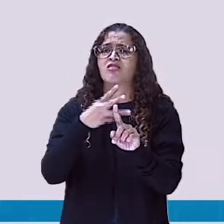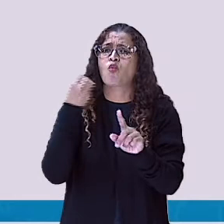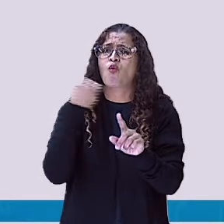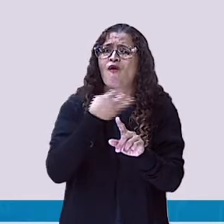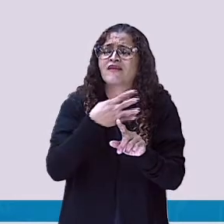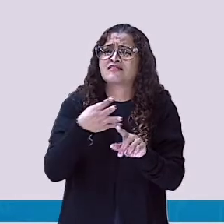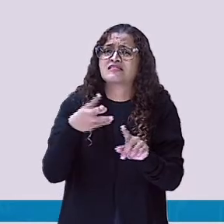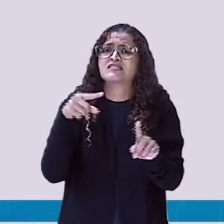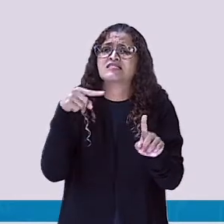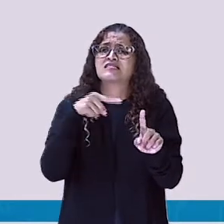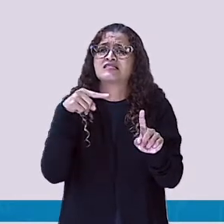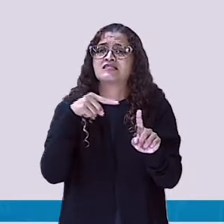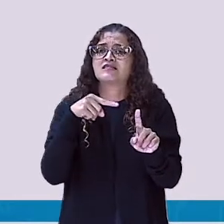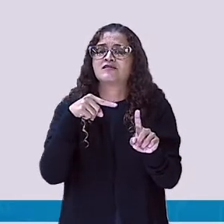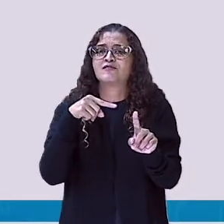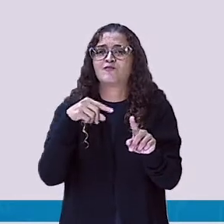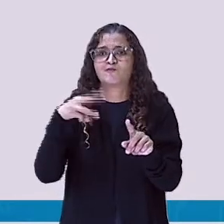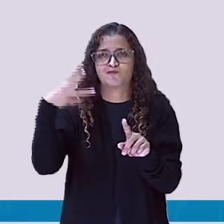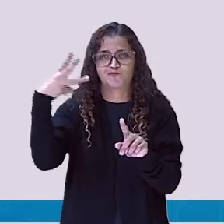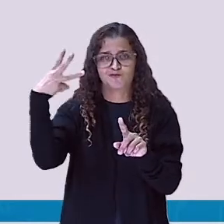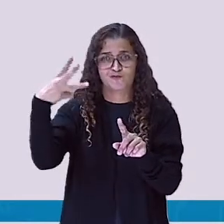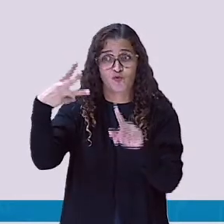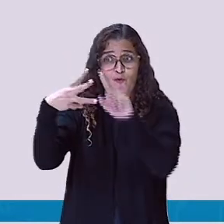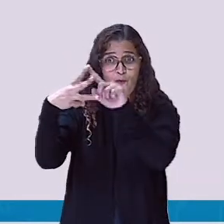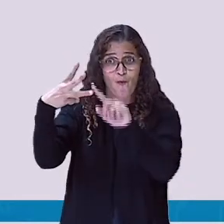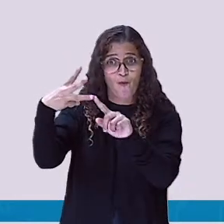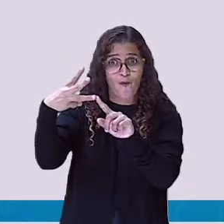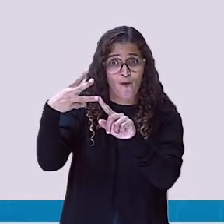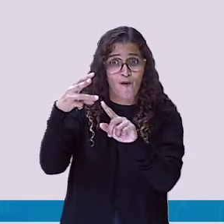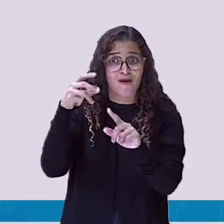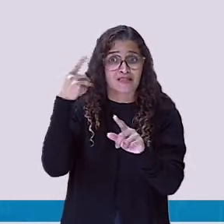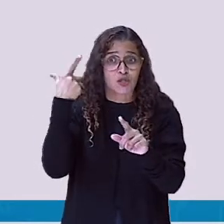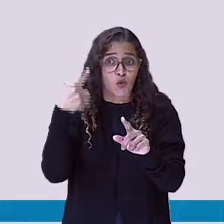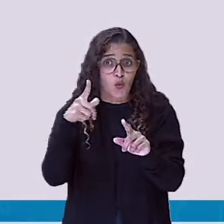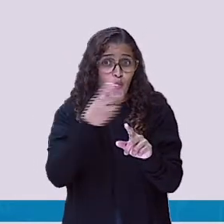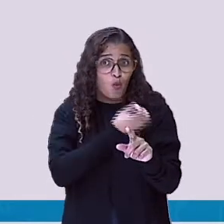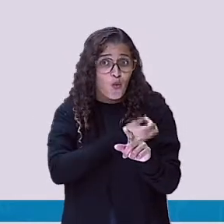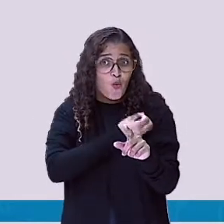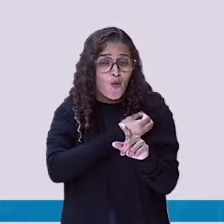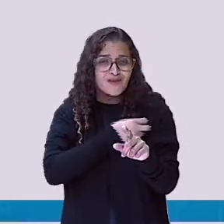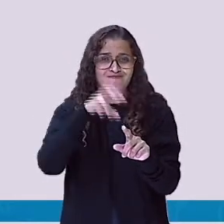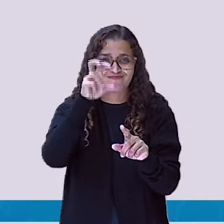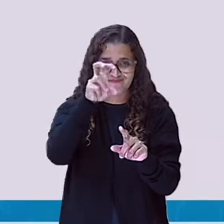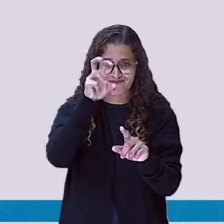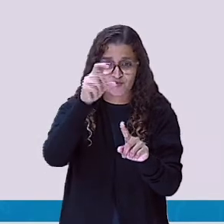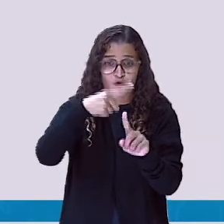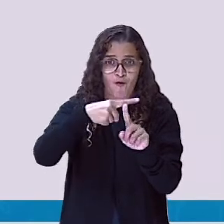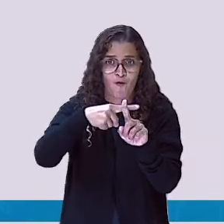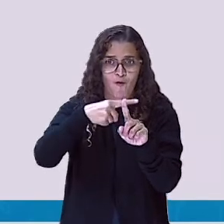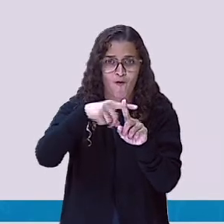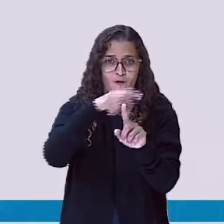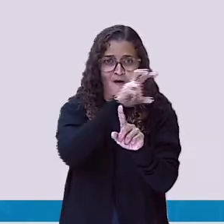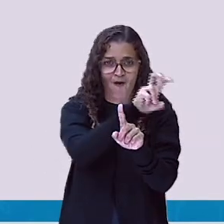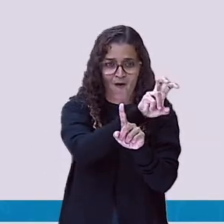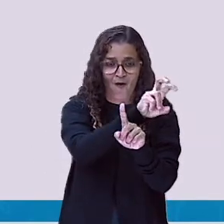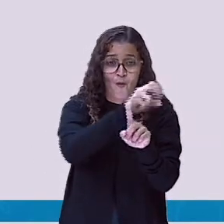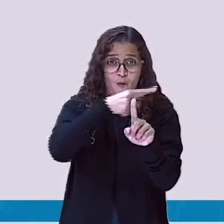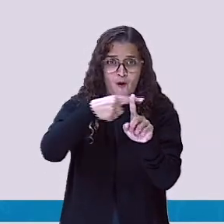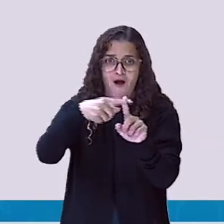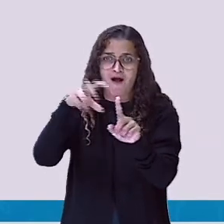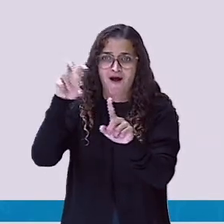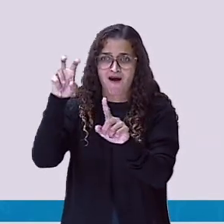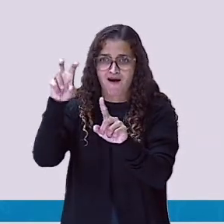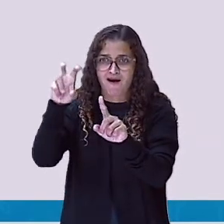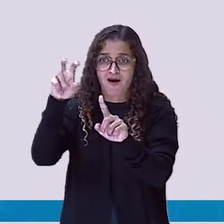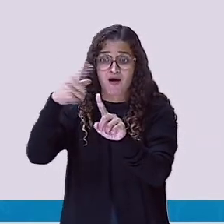vezes esse valor? 3 vezes. Então, eu tenho o valor uma vez, o 5 uma